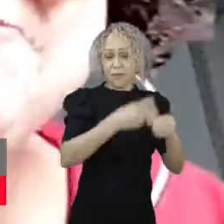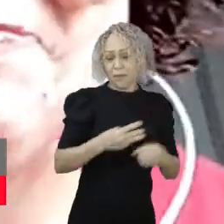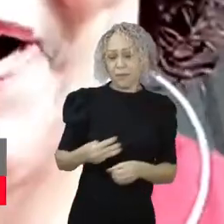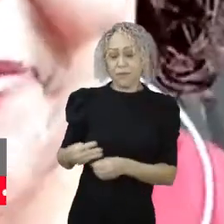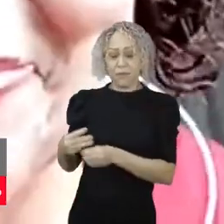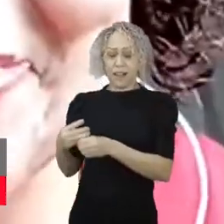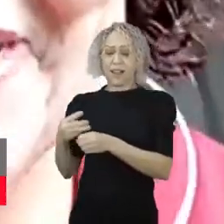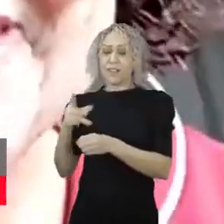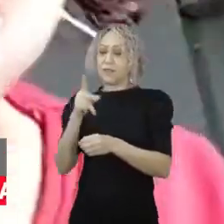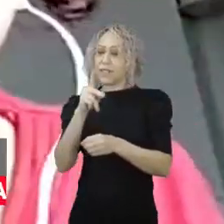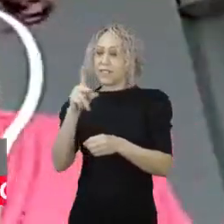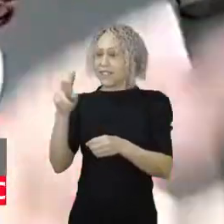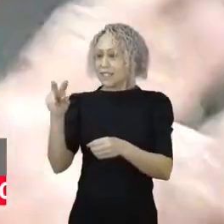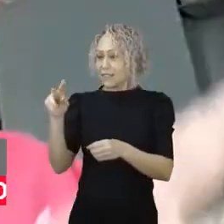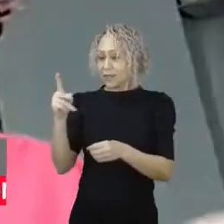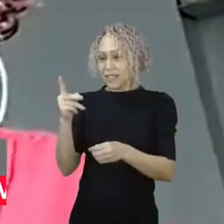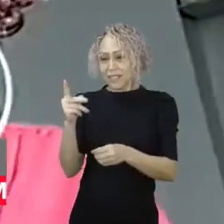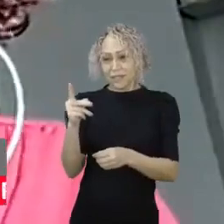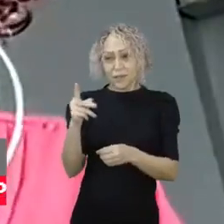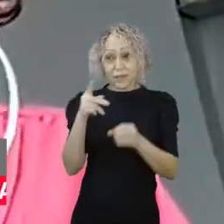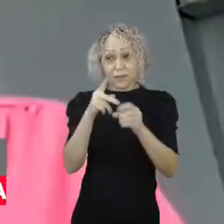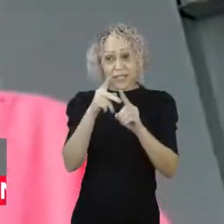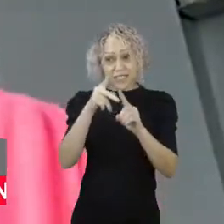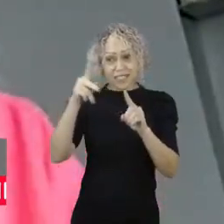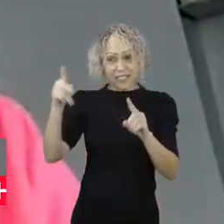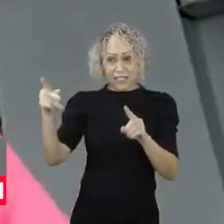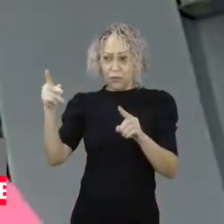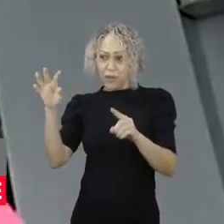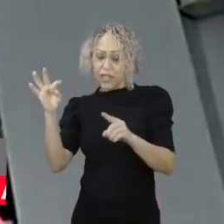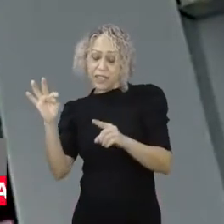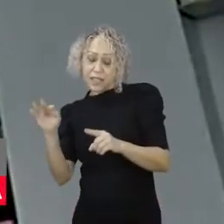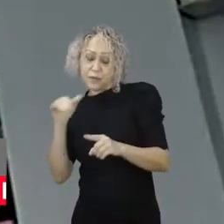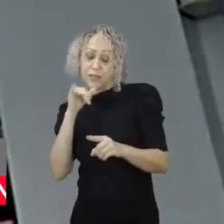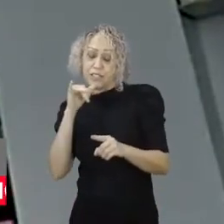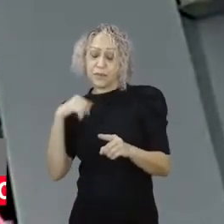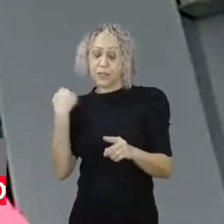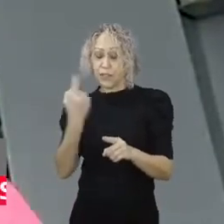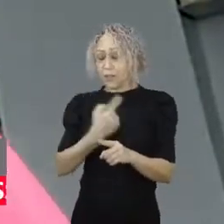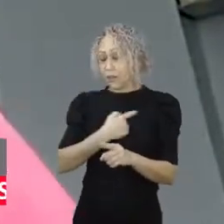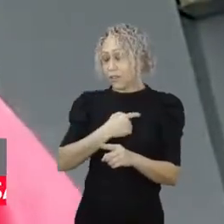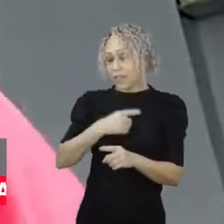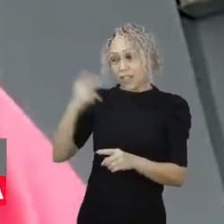grande São Paulo, com o presidente Laércio, seja